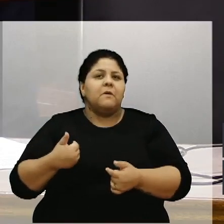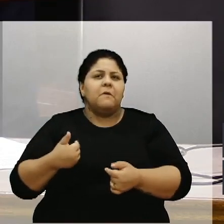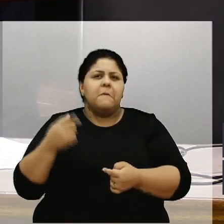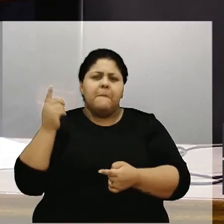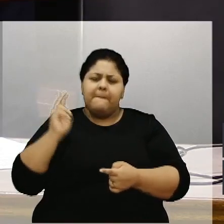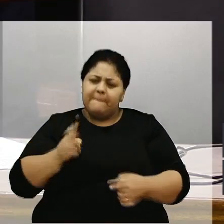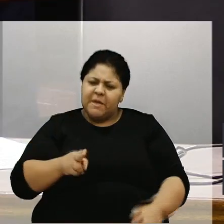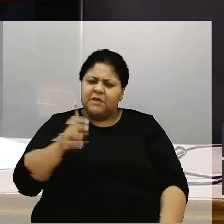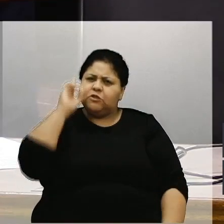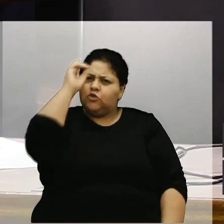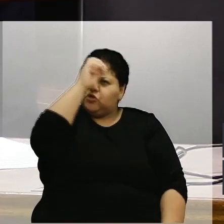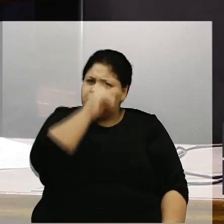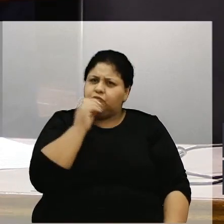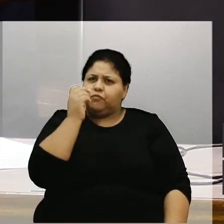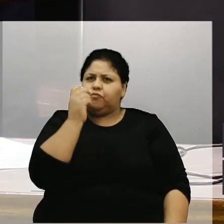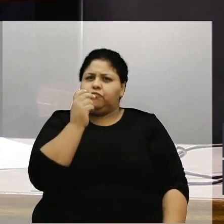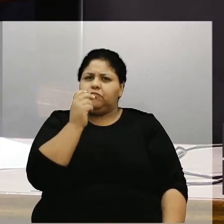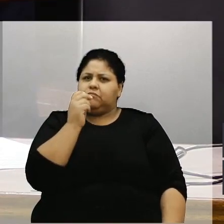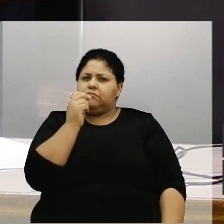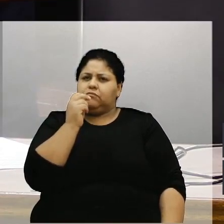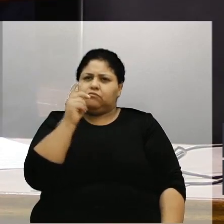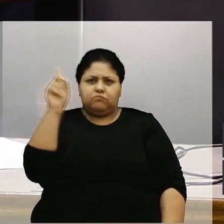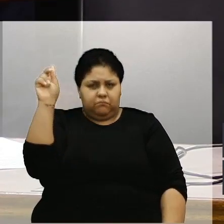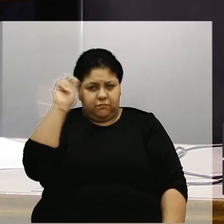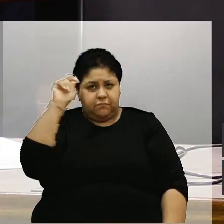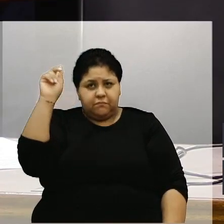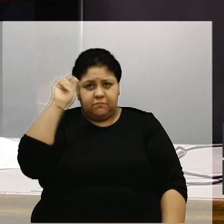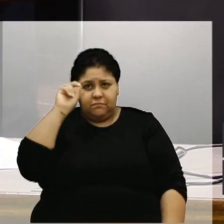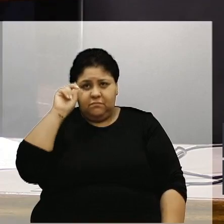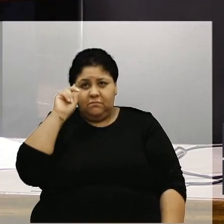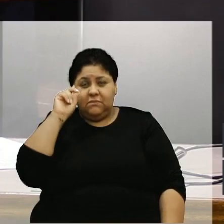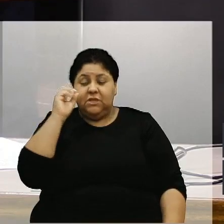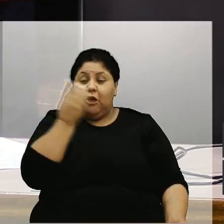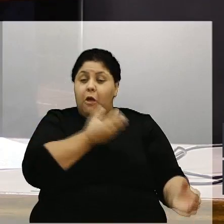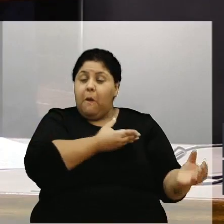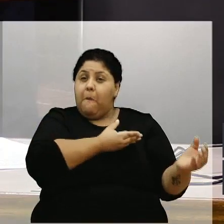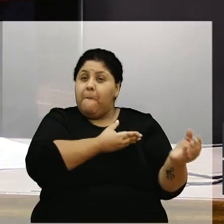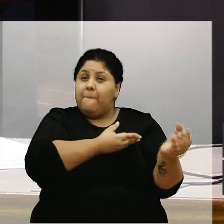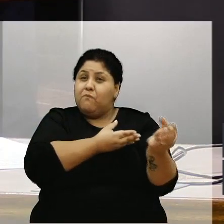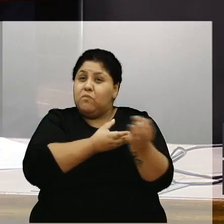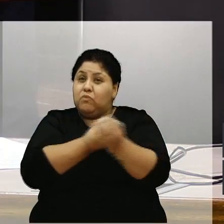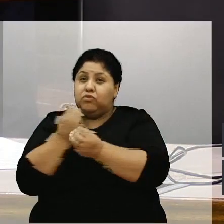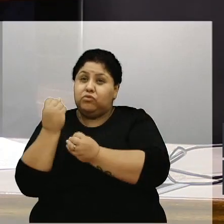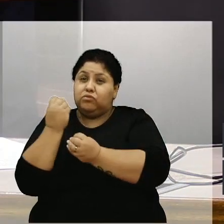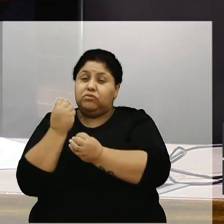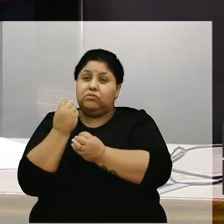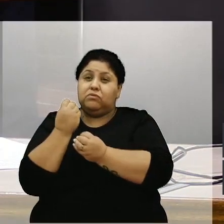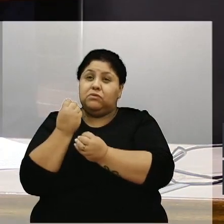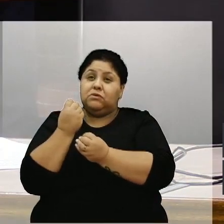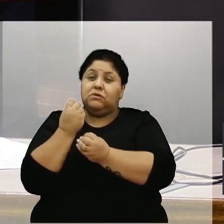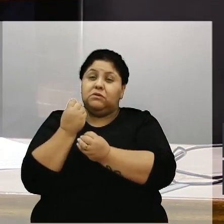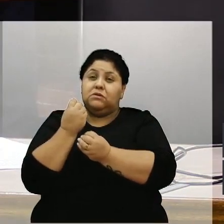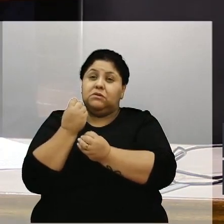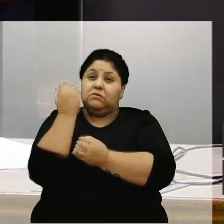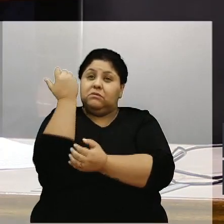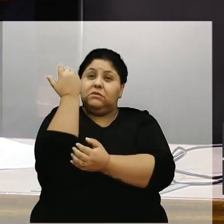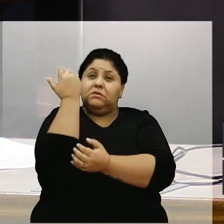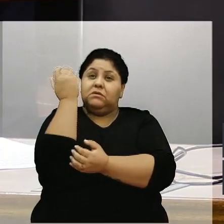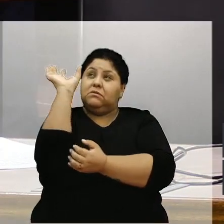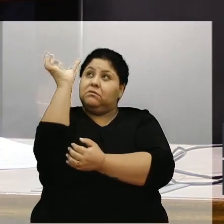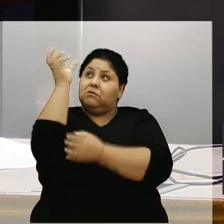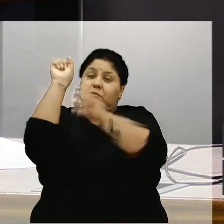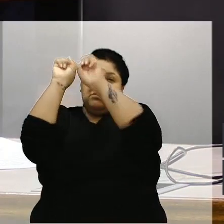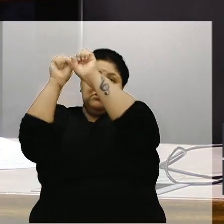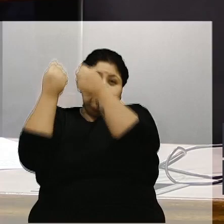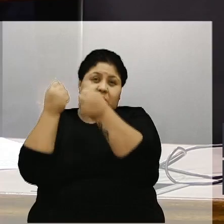que se apresentam diariamente. São centenas, para não dizer milhares de árvores que estão queimadas na nossa cidade, né, e com